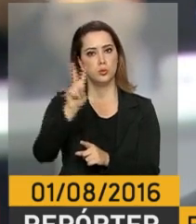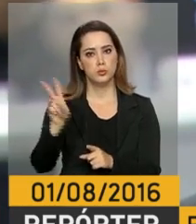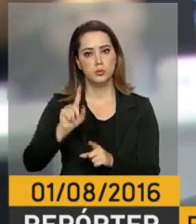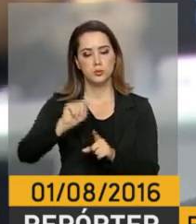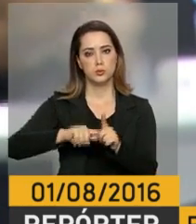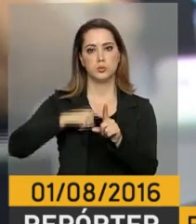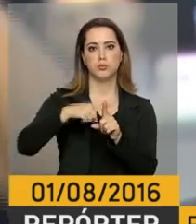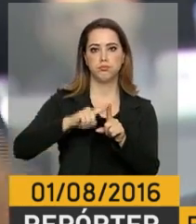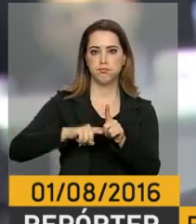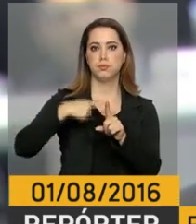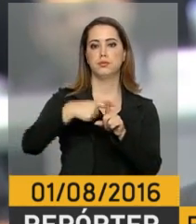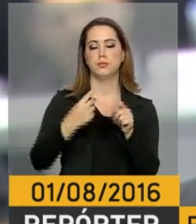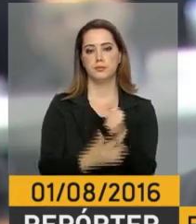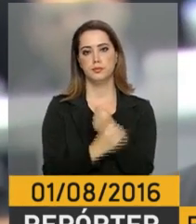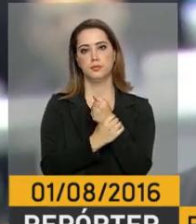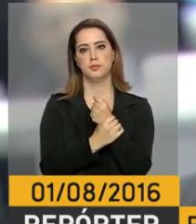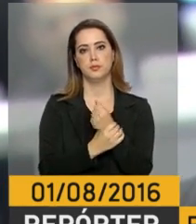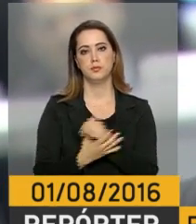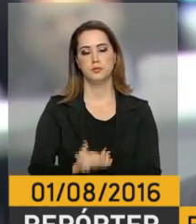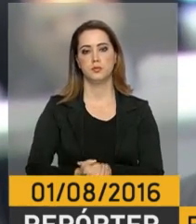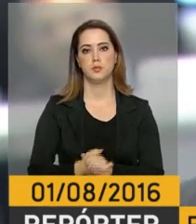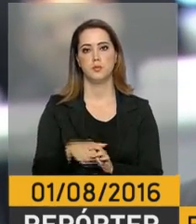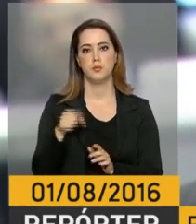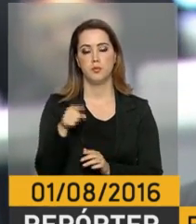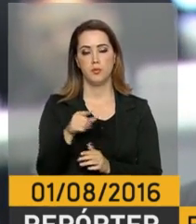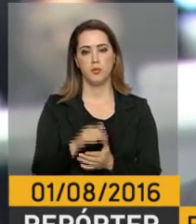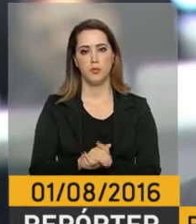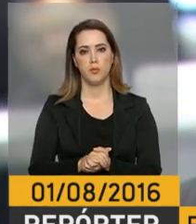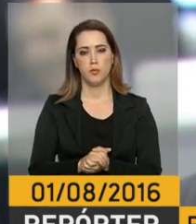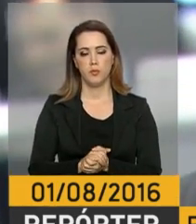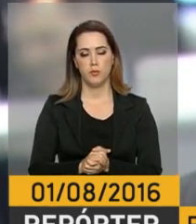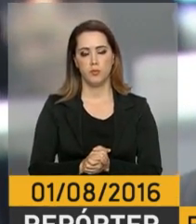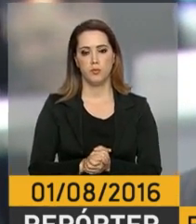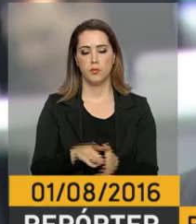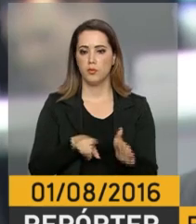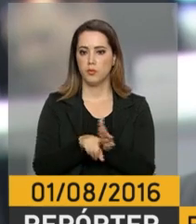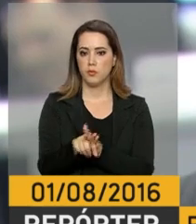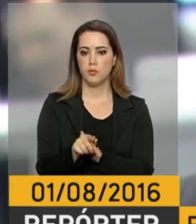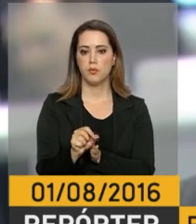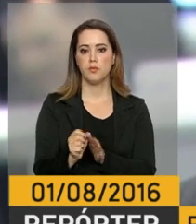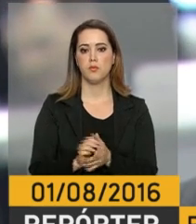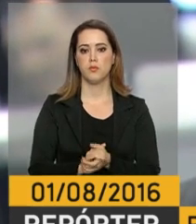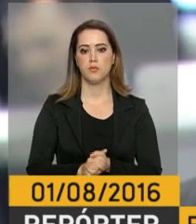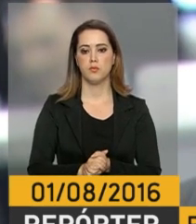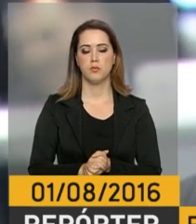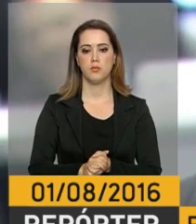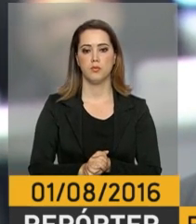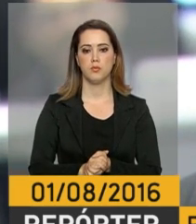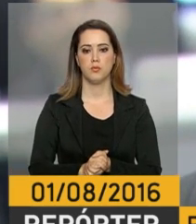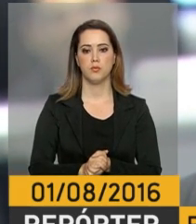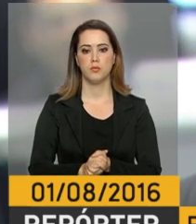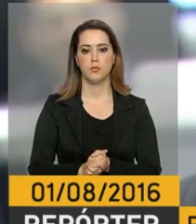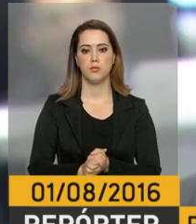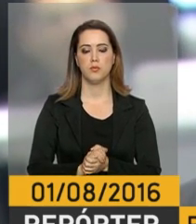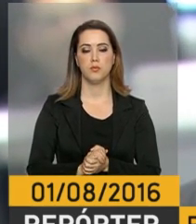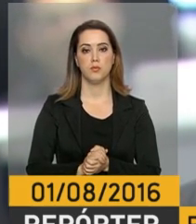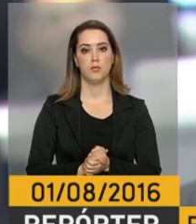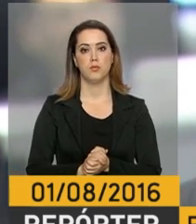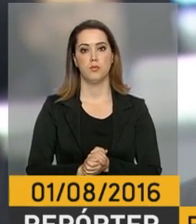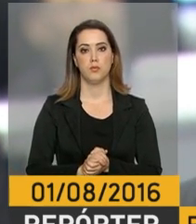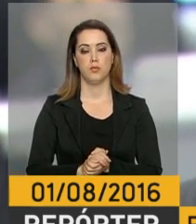Olimpíadas. Ministro, houve um novo caso que acendeu luz vermelha aí para o governo em termos de terrorismo, depois dos já divulgados?